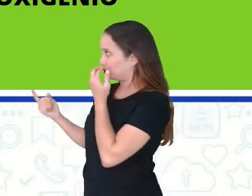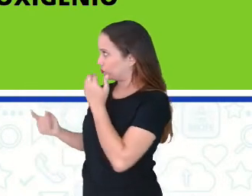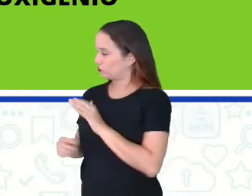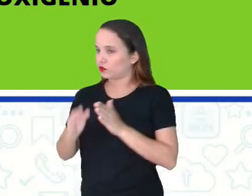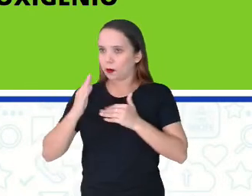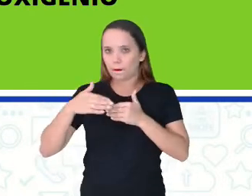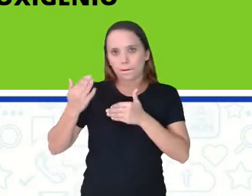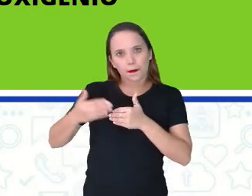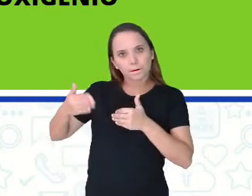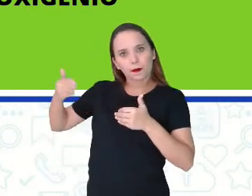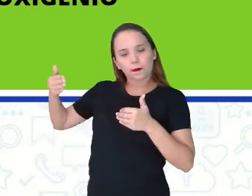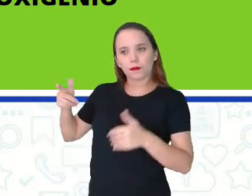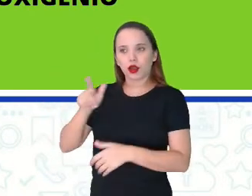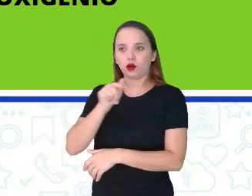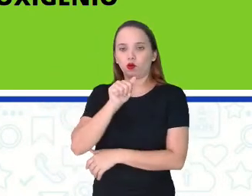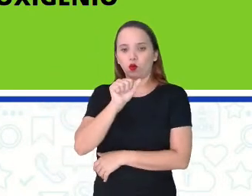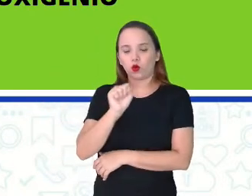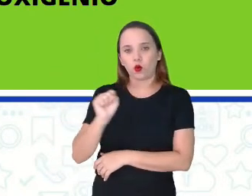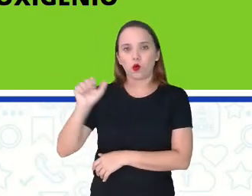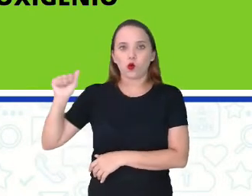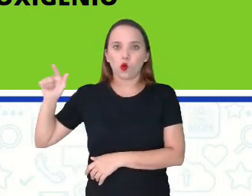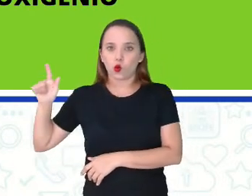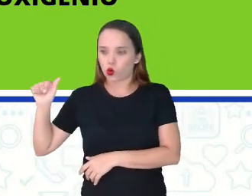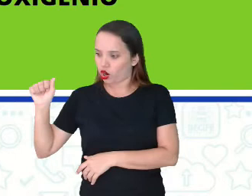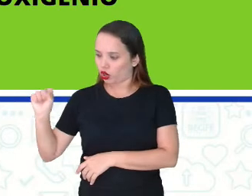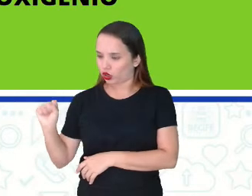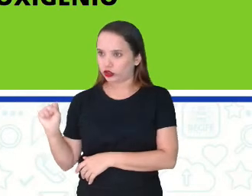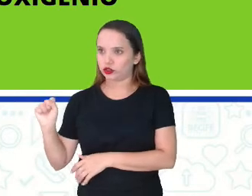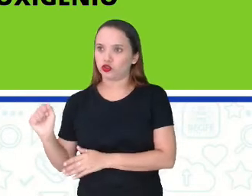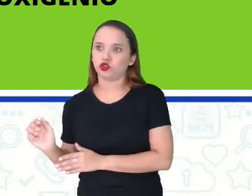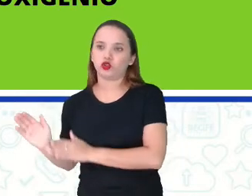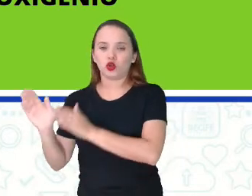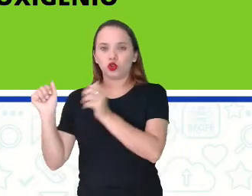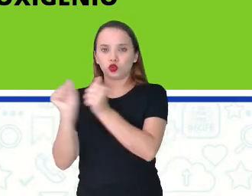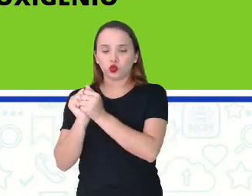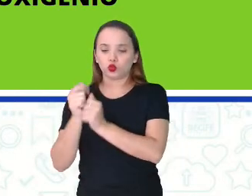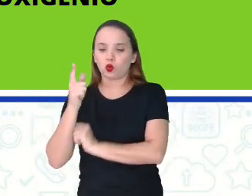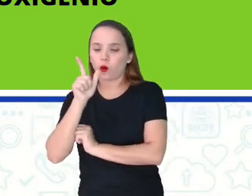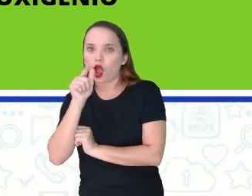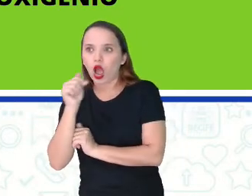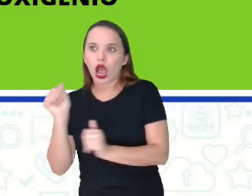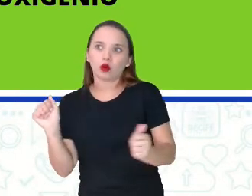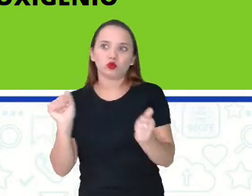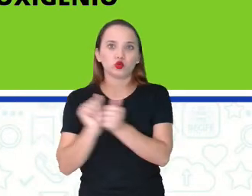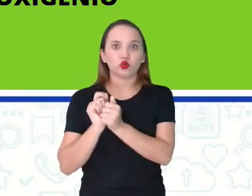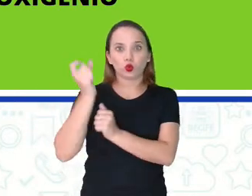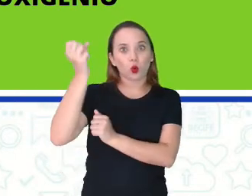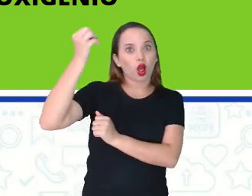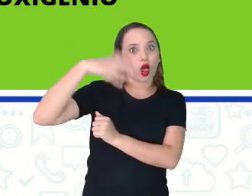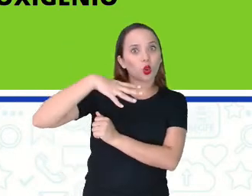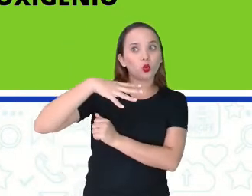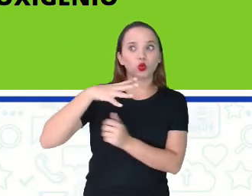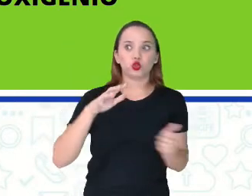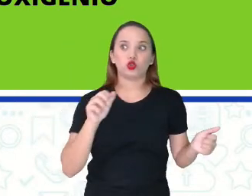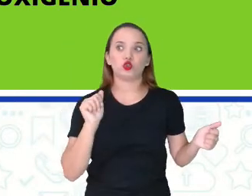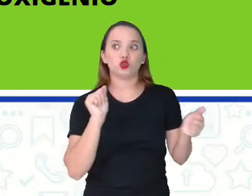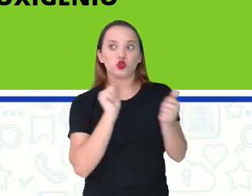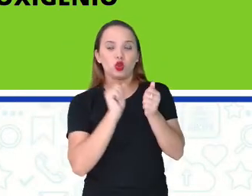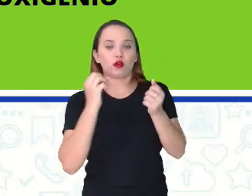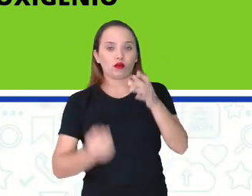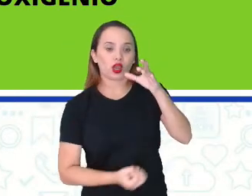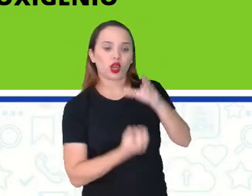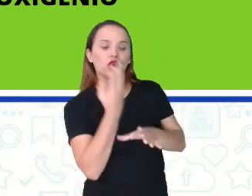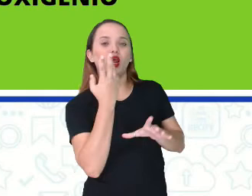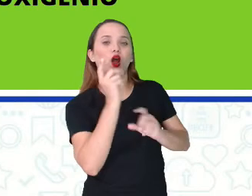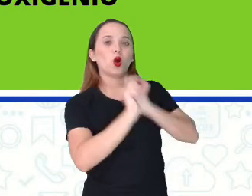ela absorvendo. A água, H2O, então ele precisa de água, a luz, que é a luz solar,